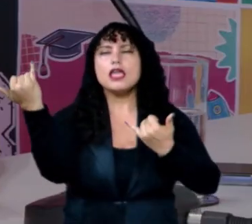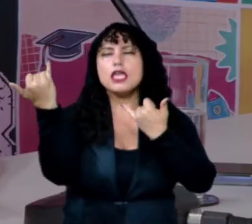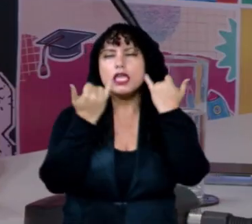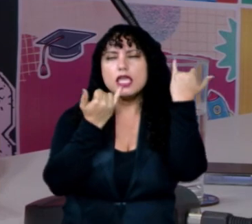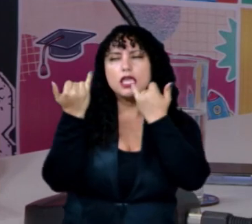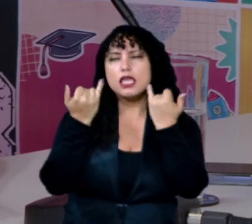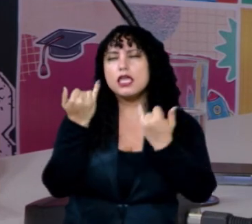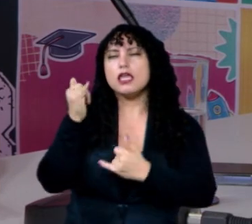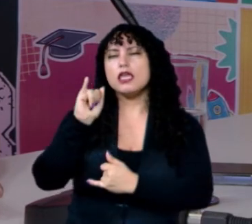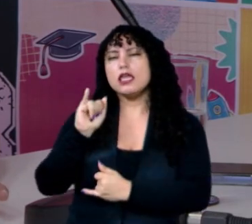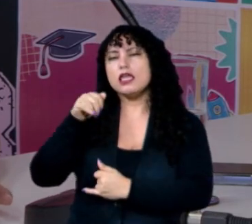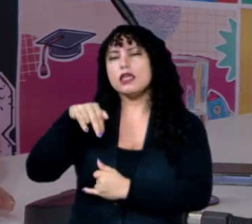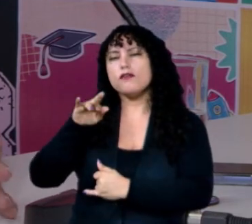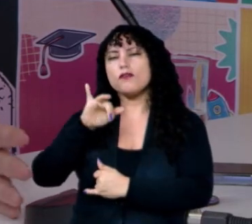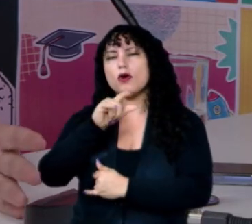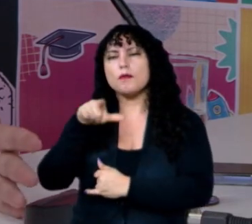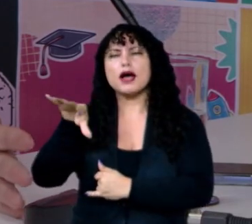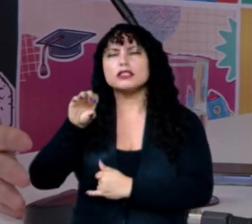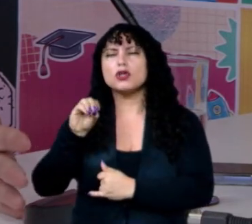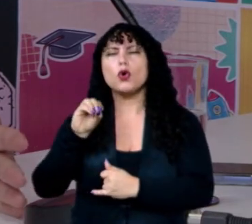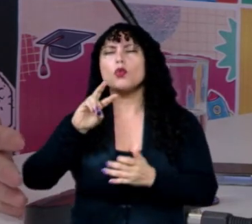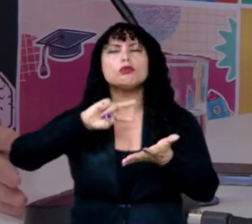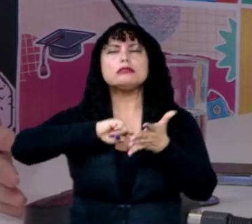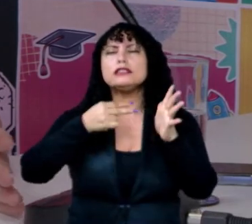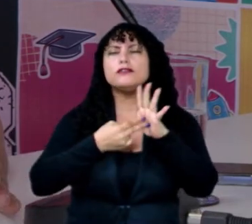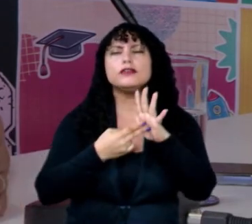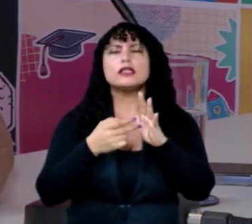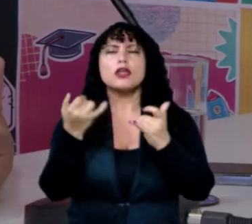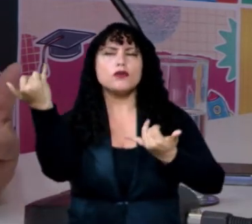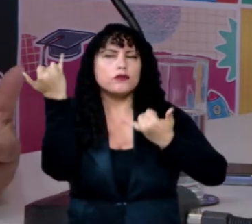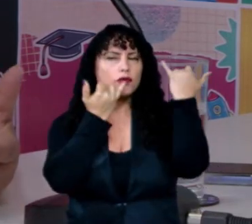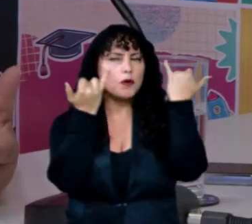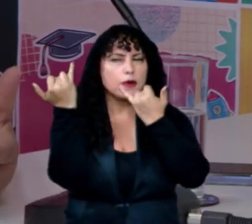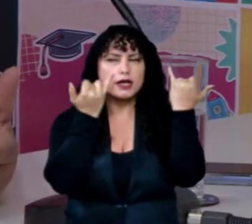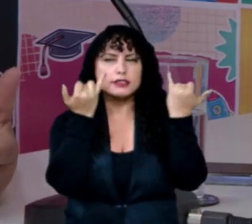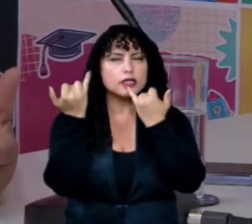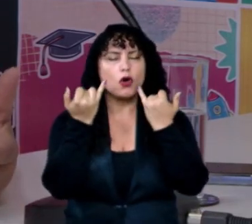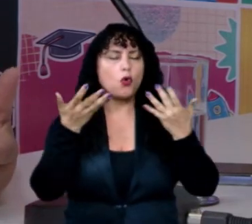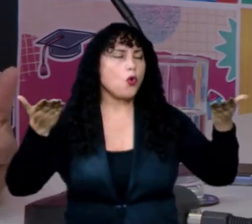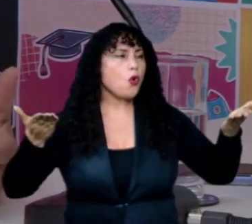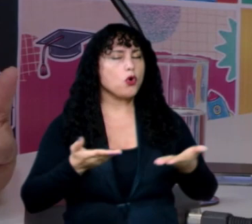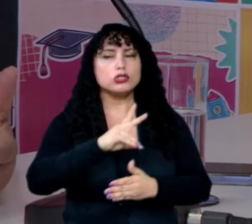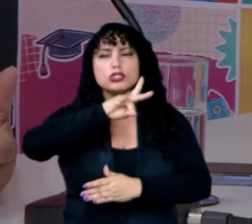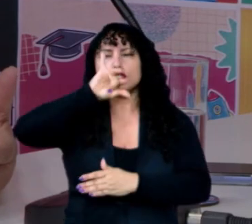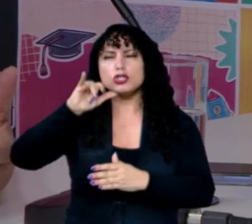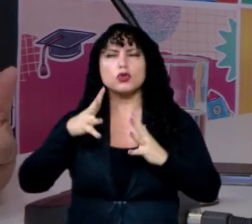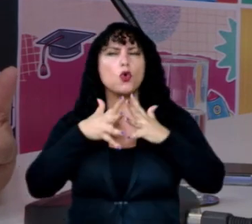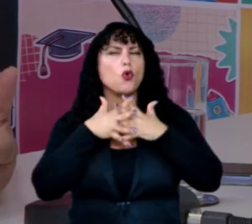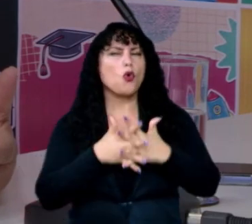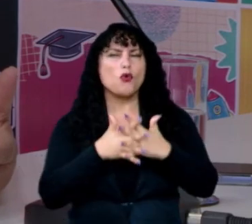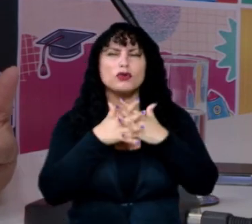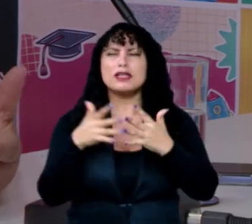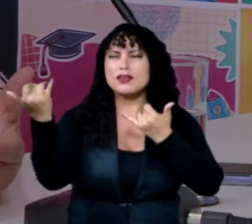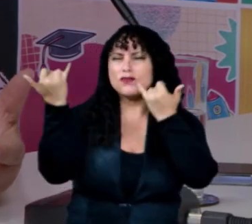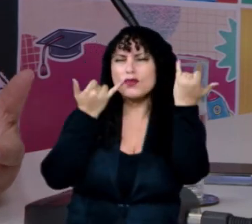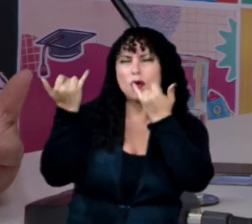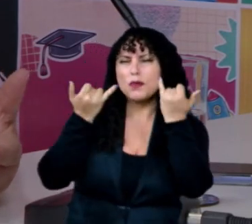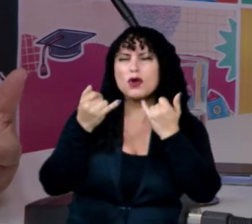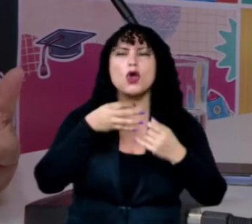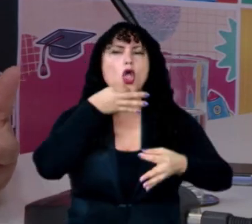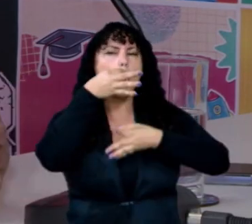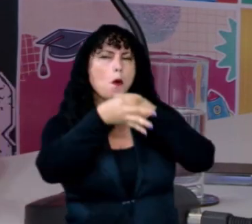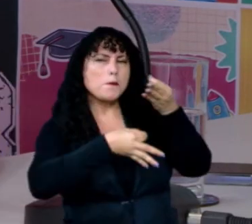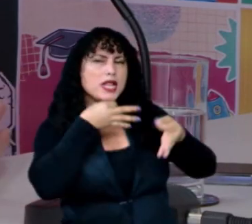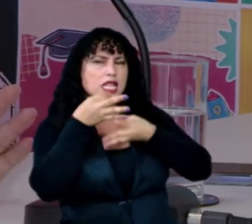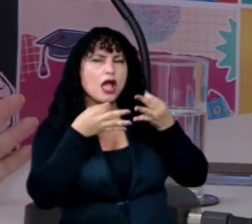informação. E aí veio o conceito, o que é informação? Porque hoje em dia também nós estamos confundindo um pouco o que é informação do que é opinião,